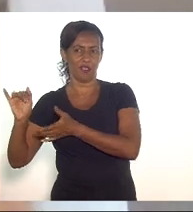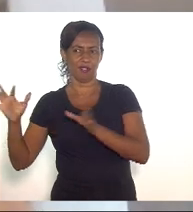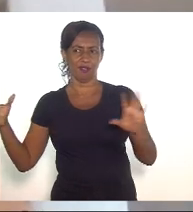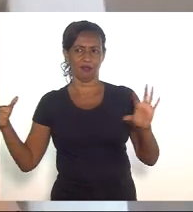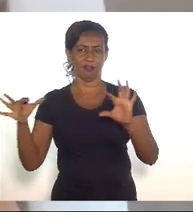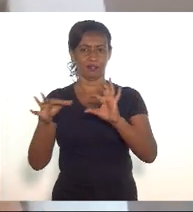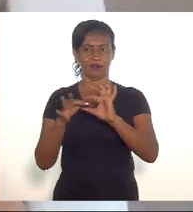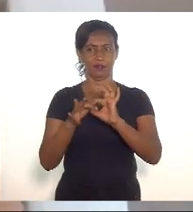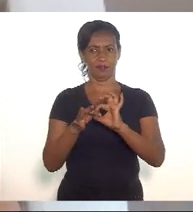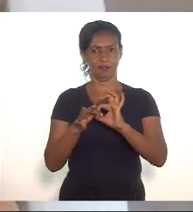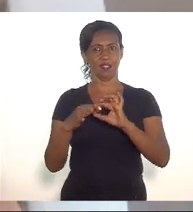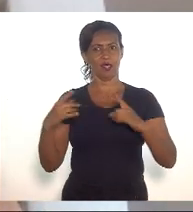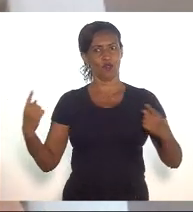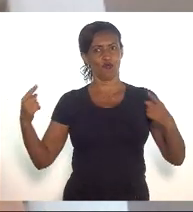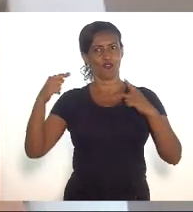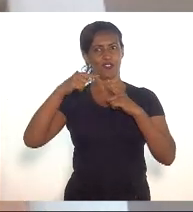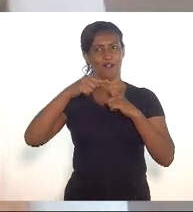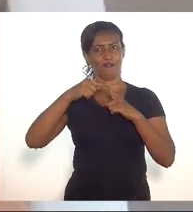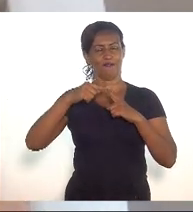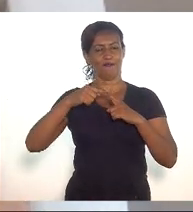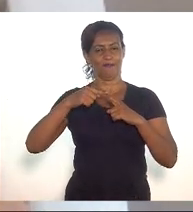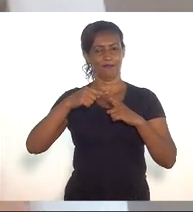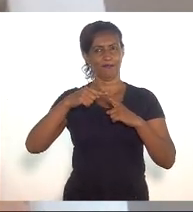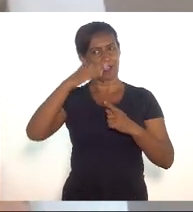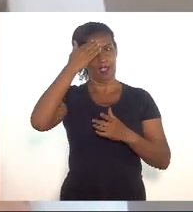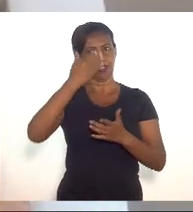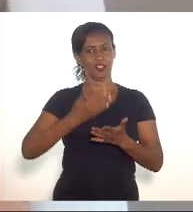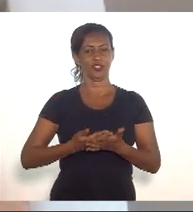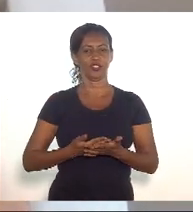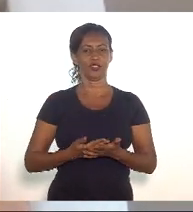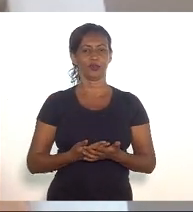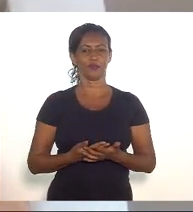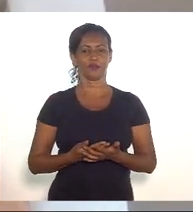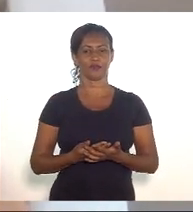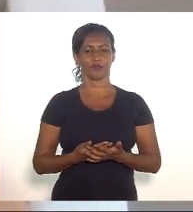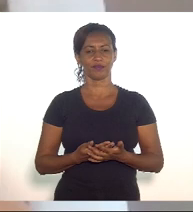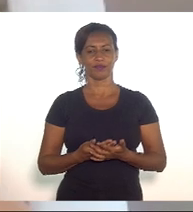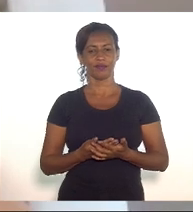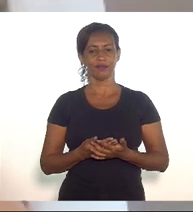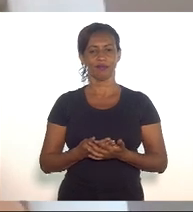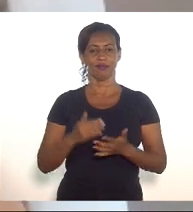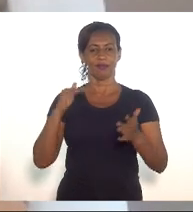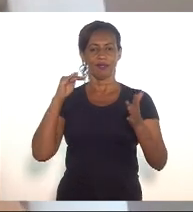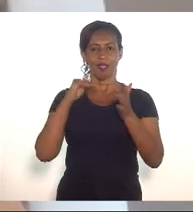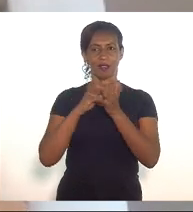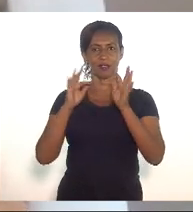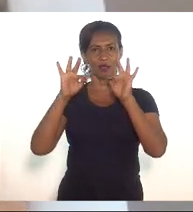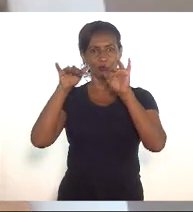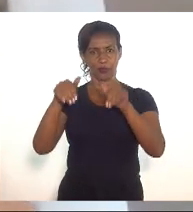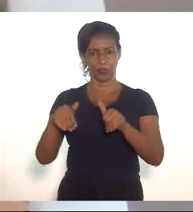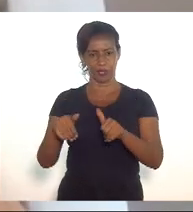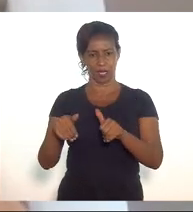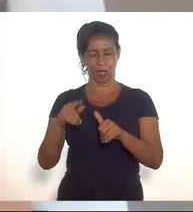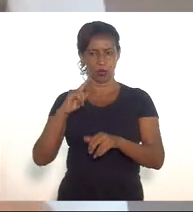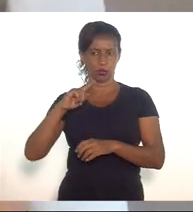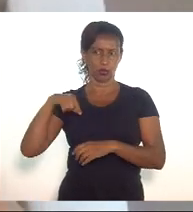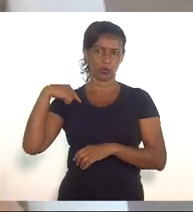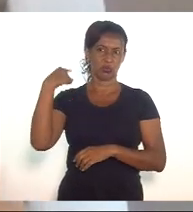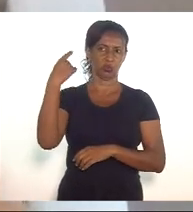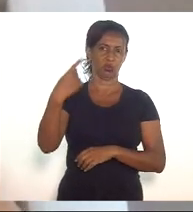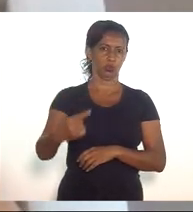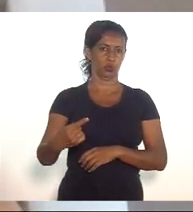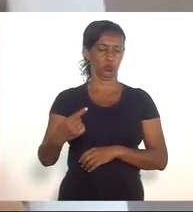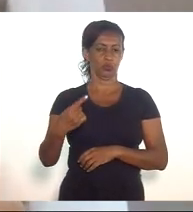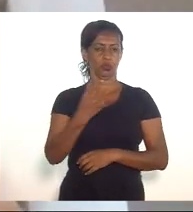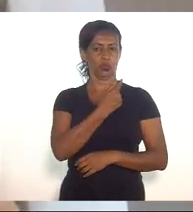é o nosso desafio. Acredito que até o final do próximo mandato, o